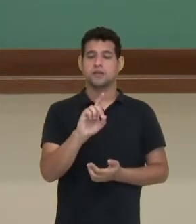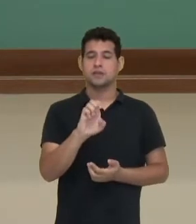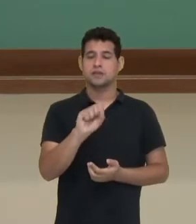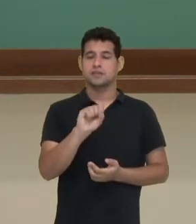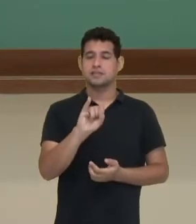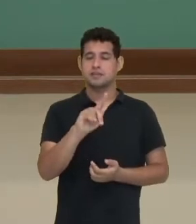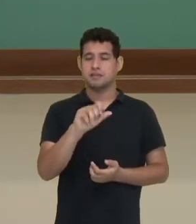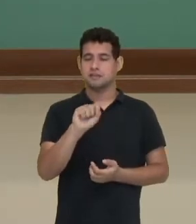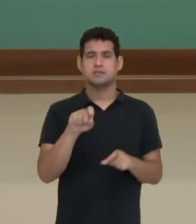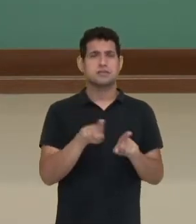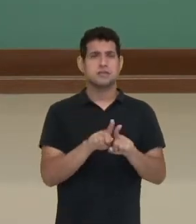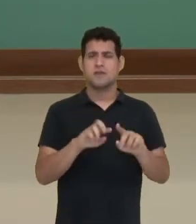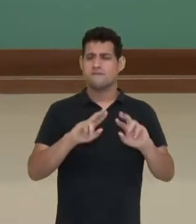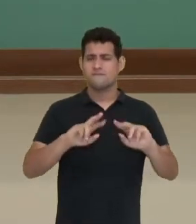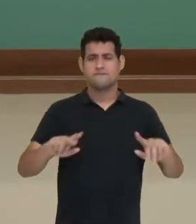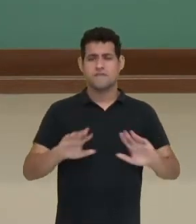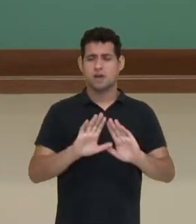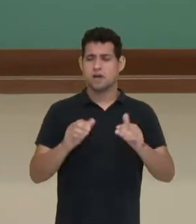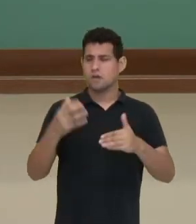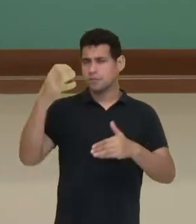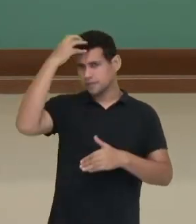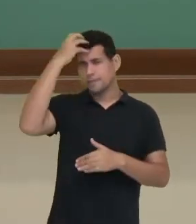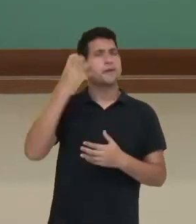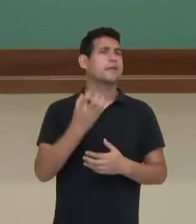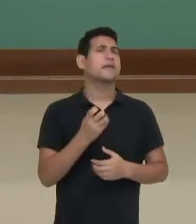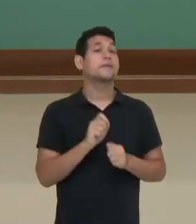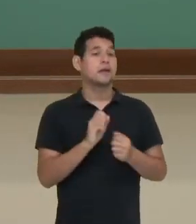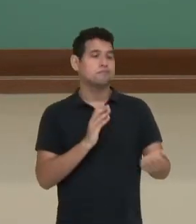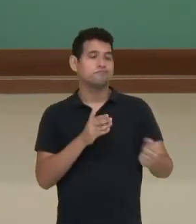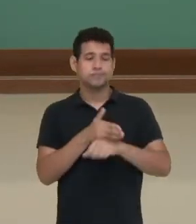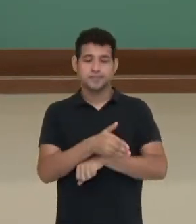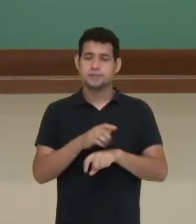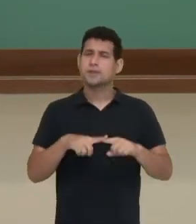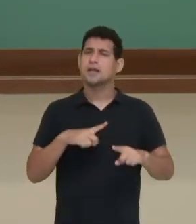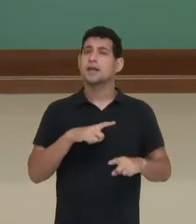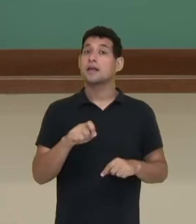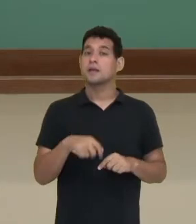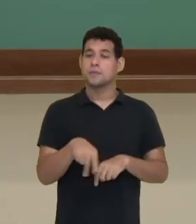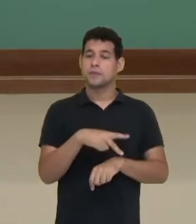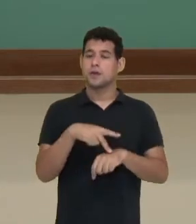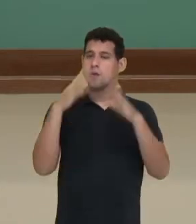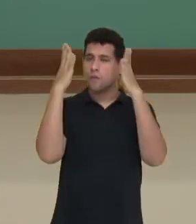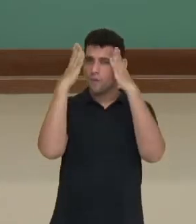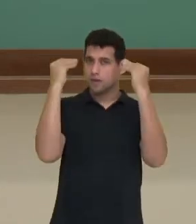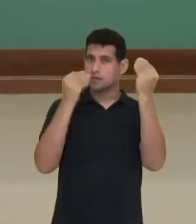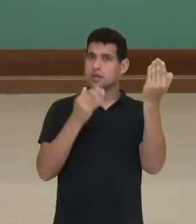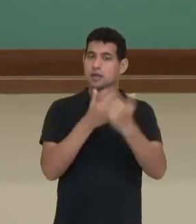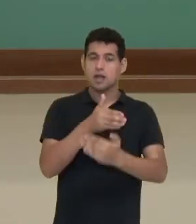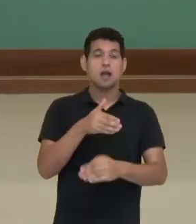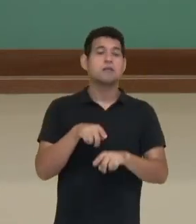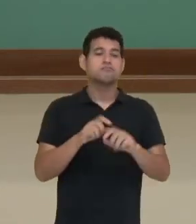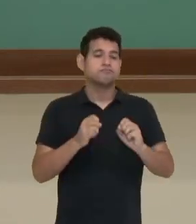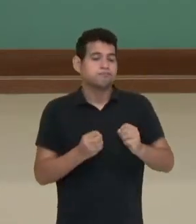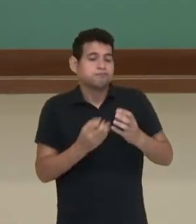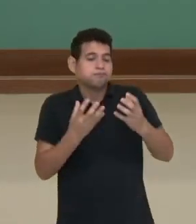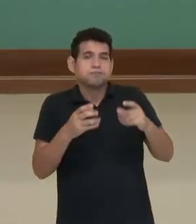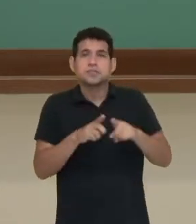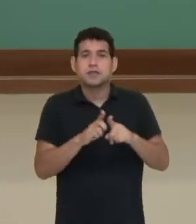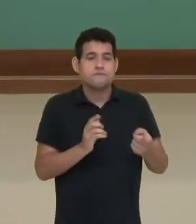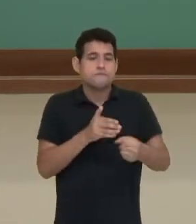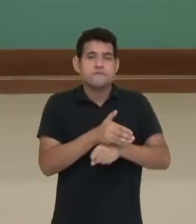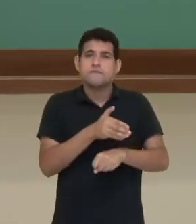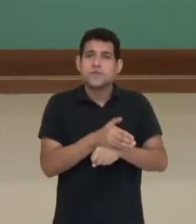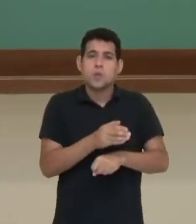Então, várias outras monarquias queriam também invadir. E aí a Holanda cria então a Companhia das Índias Ocidentais para invadir